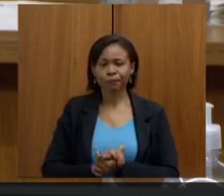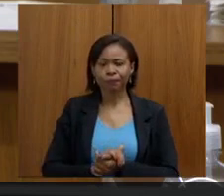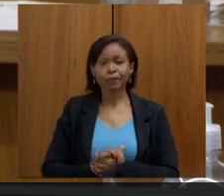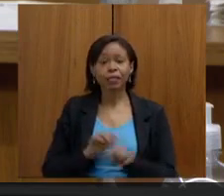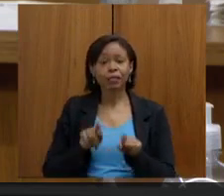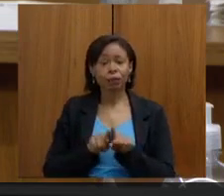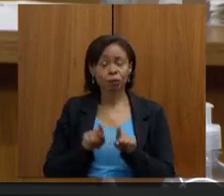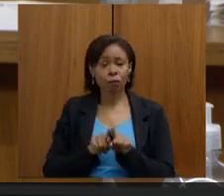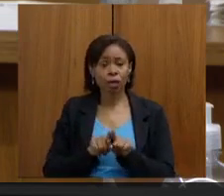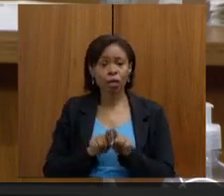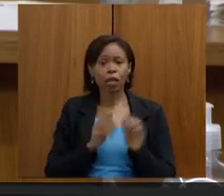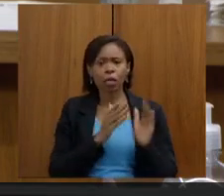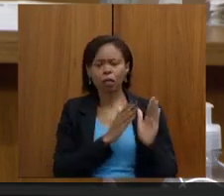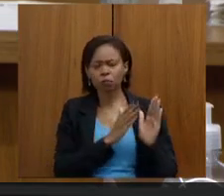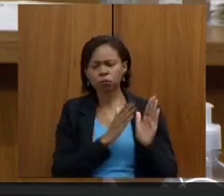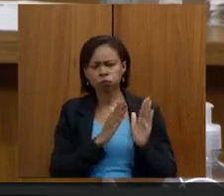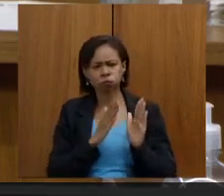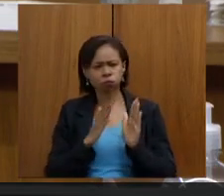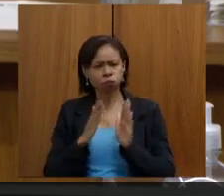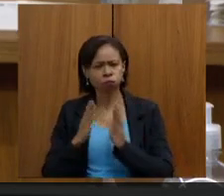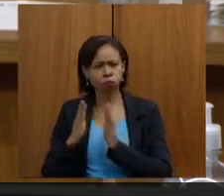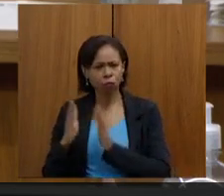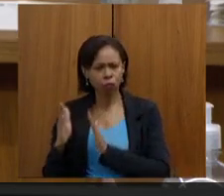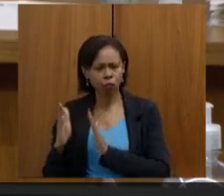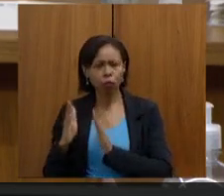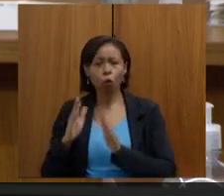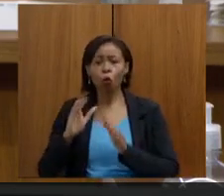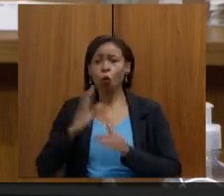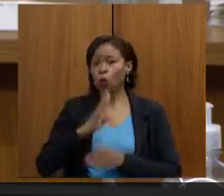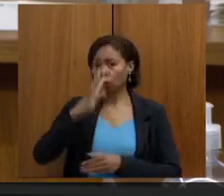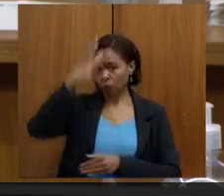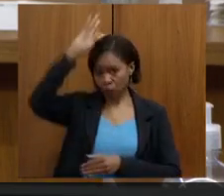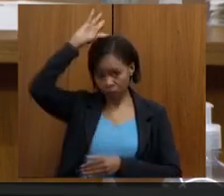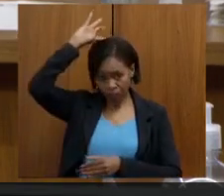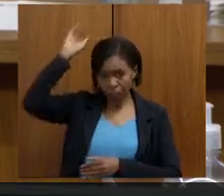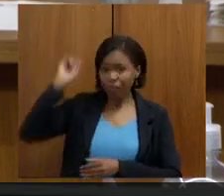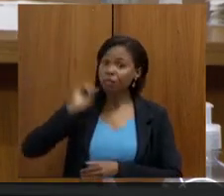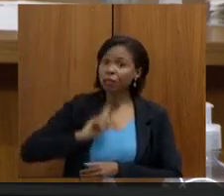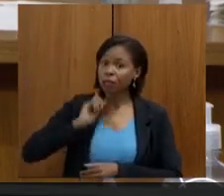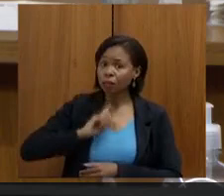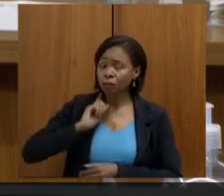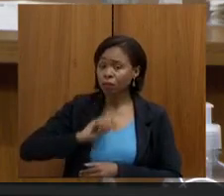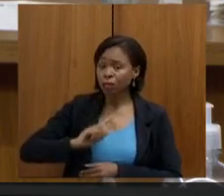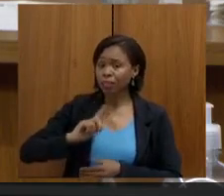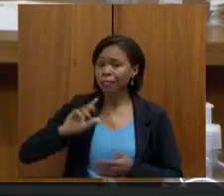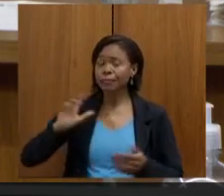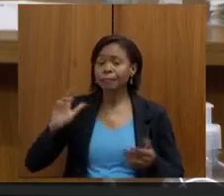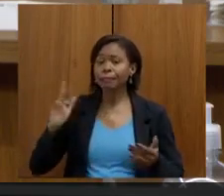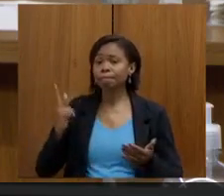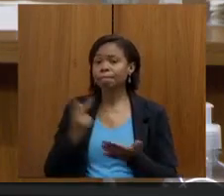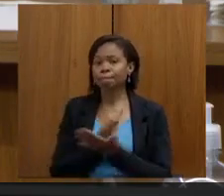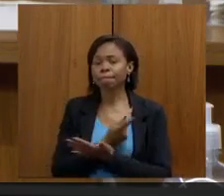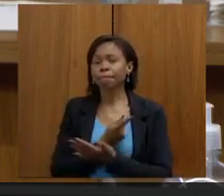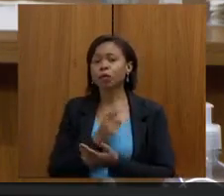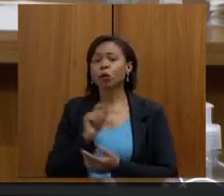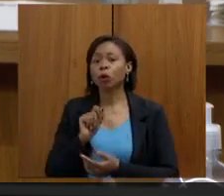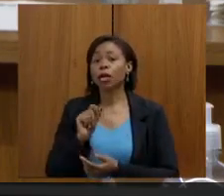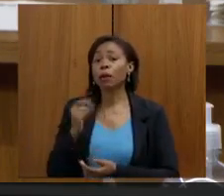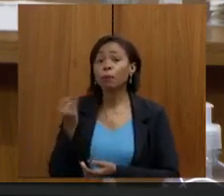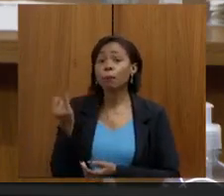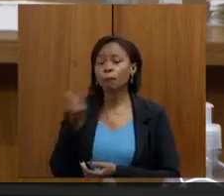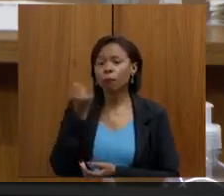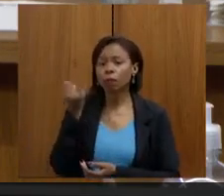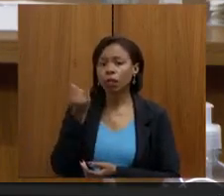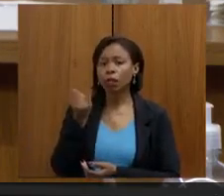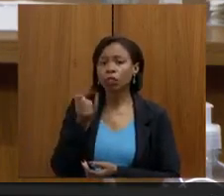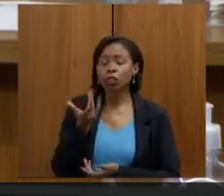também que ao longo desse período Corpo de Bombeiros Militar de Minas Gerais sofreu um revés importante e também